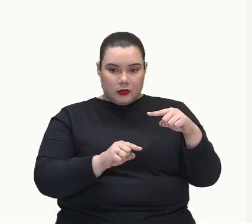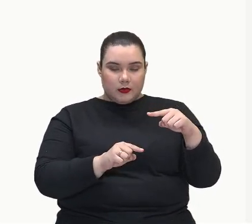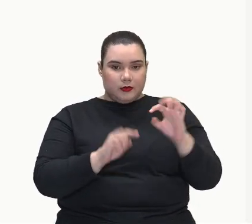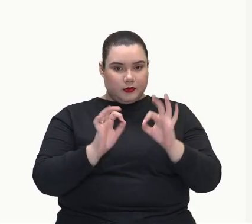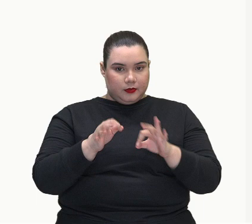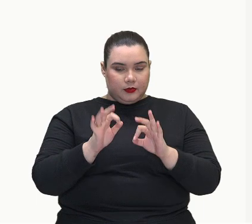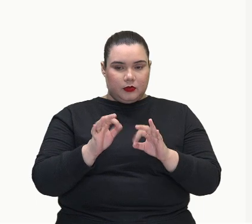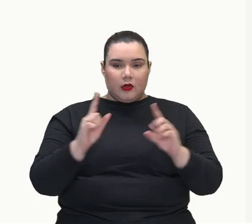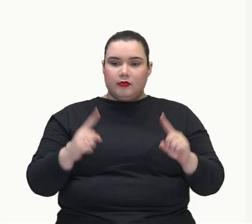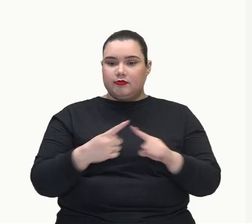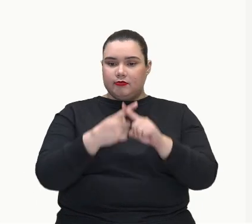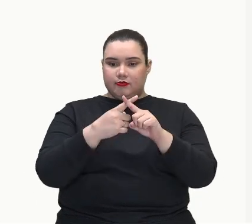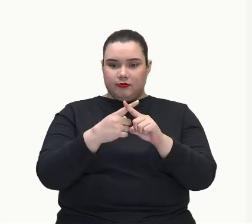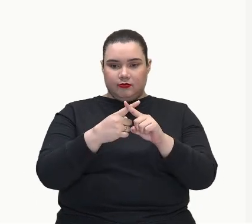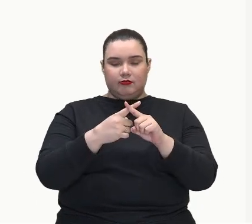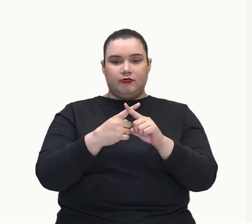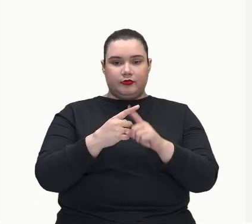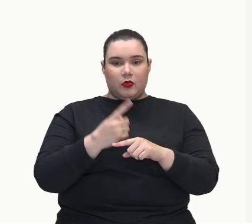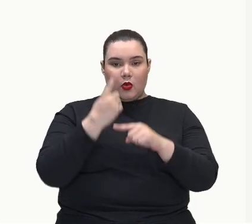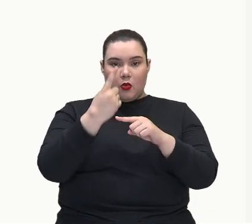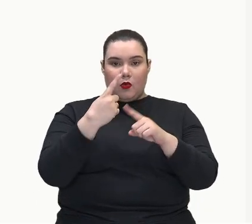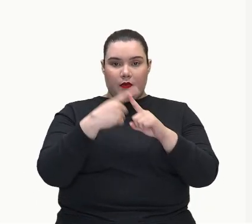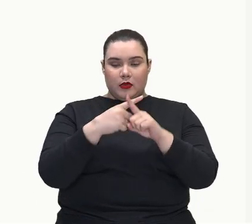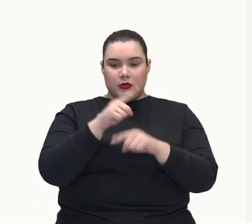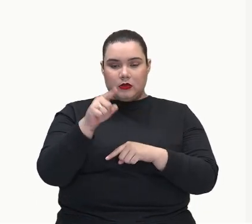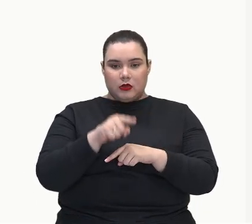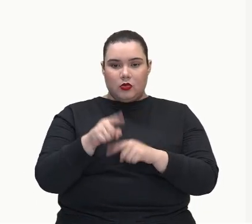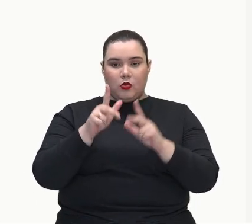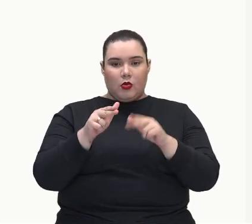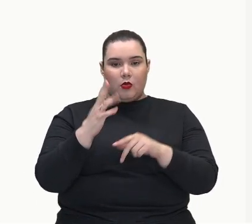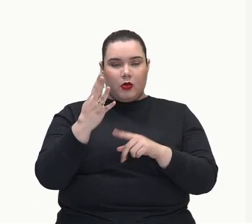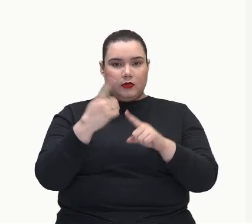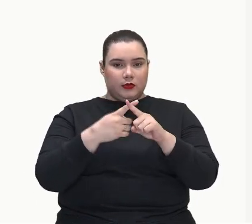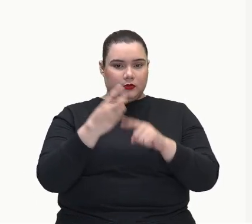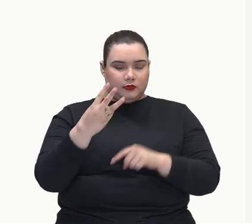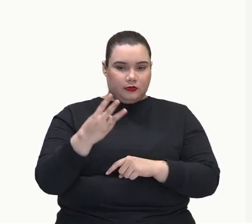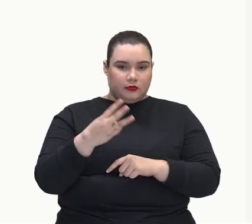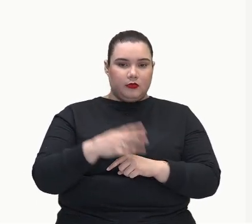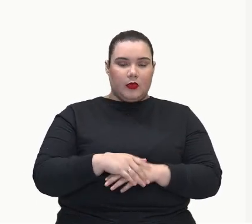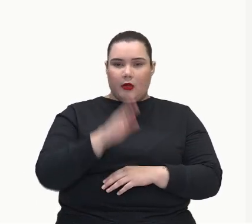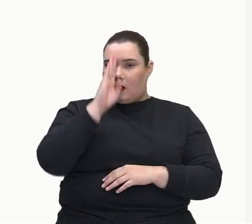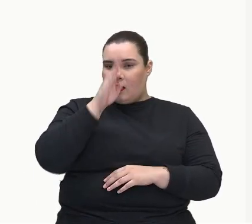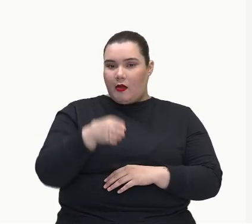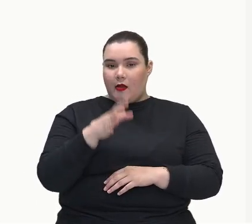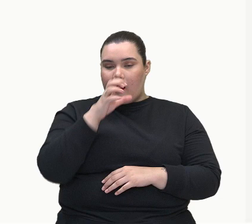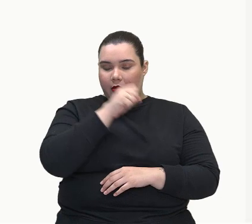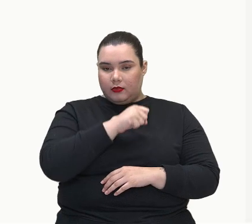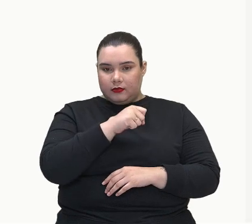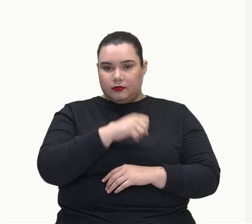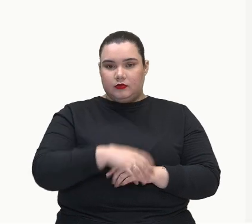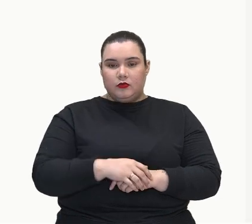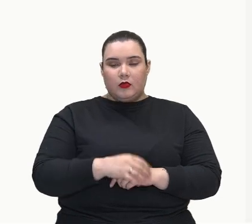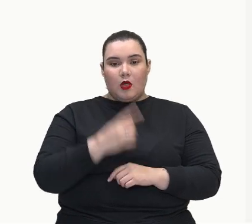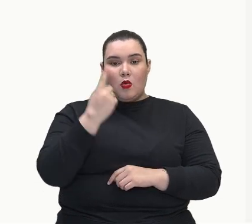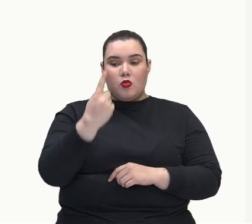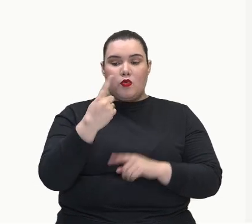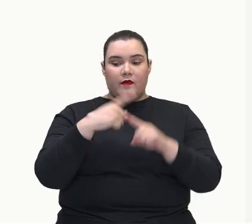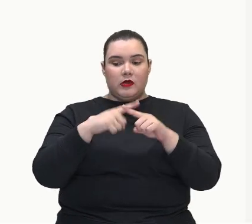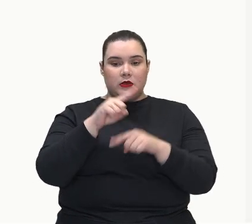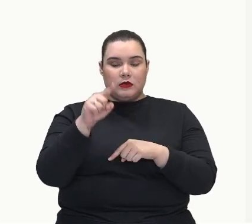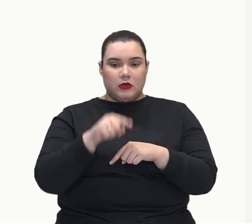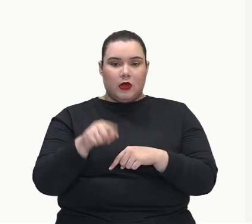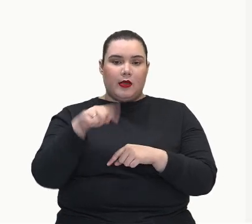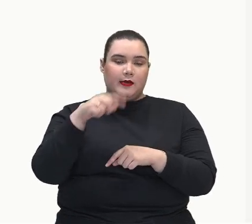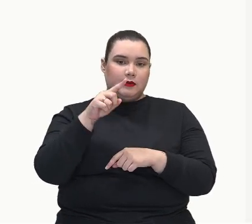é só multiplicar. 1 vezes z igual a 4 vezes 3. Aqui vai ser mais direto ainda. 1 vezes z é z, 4